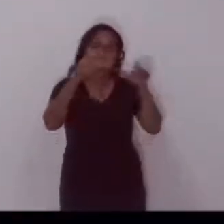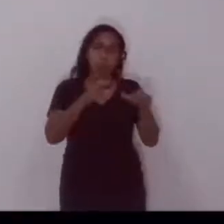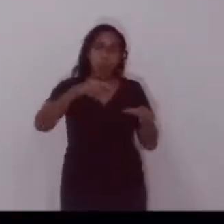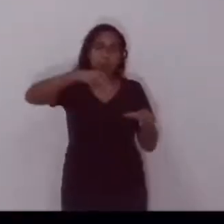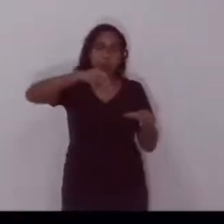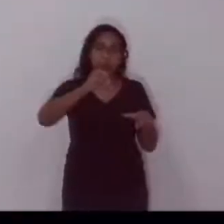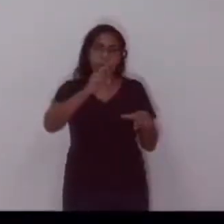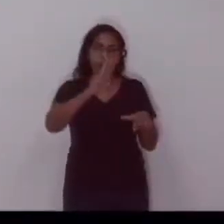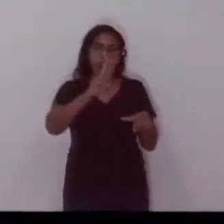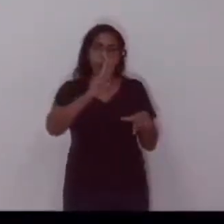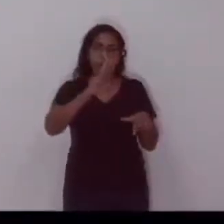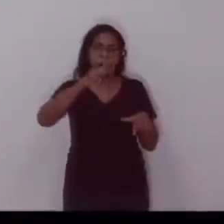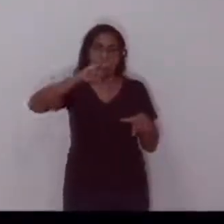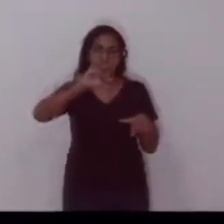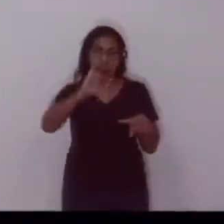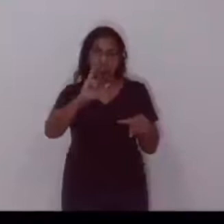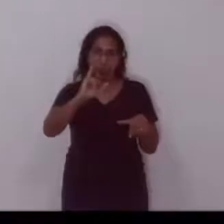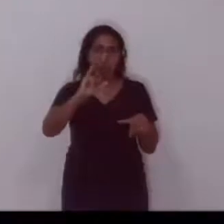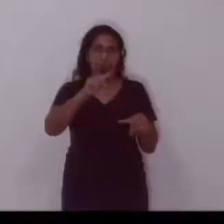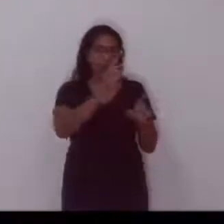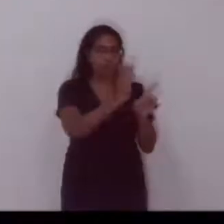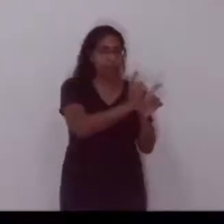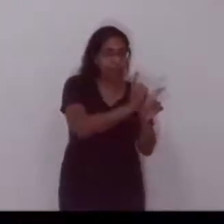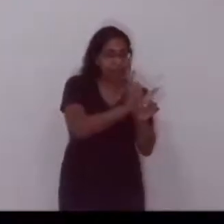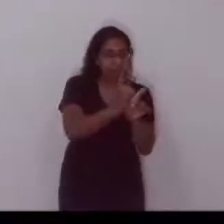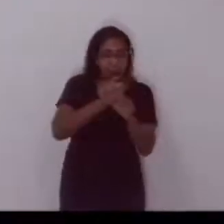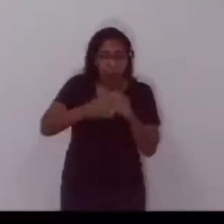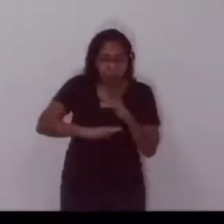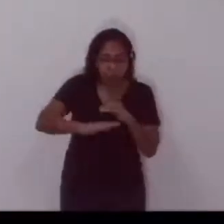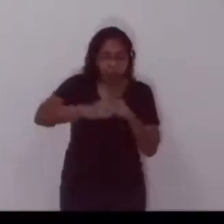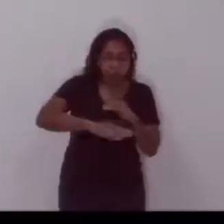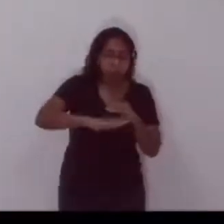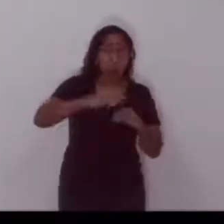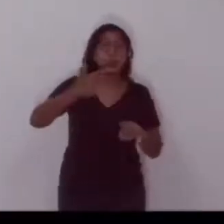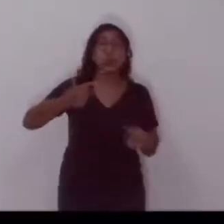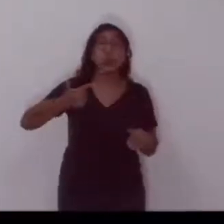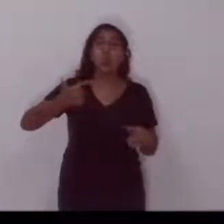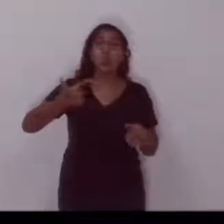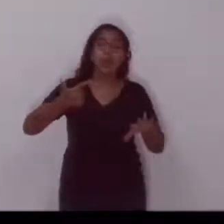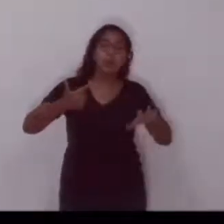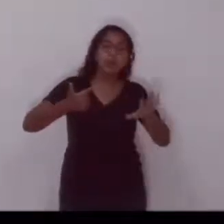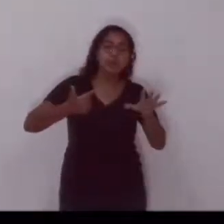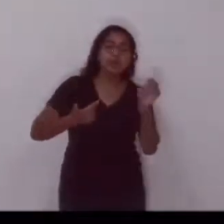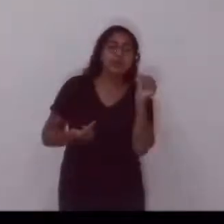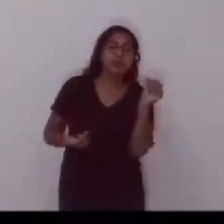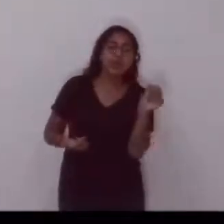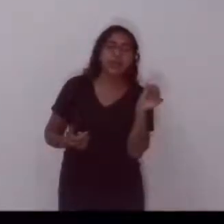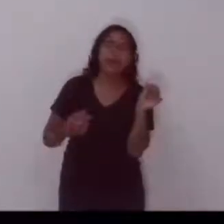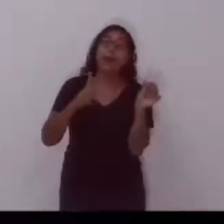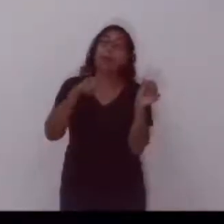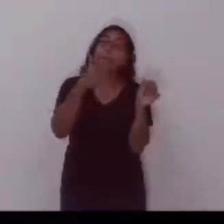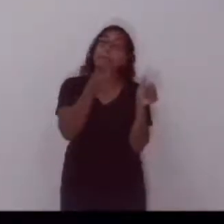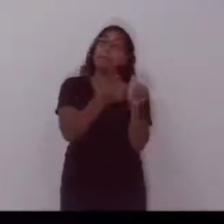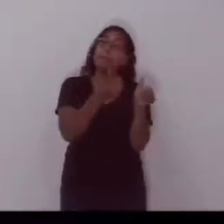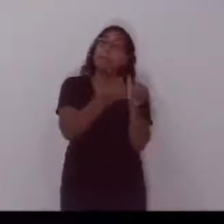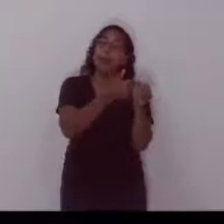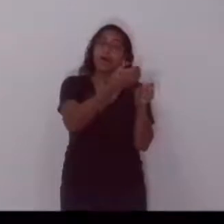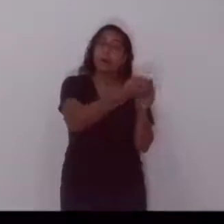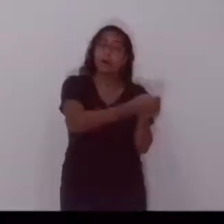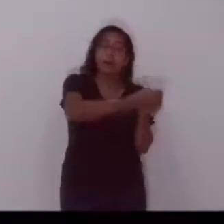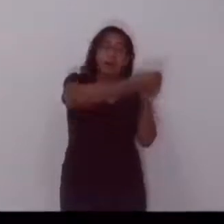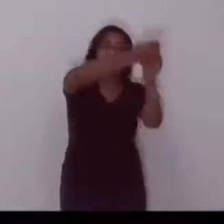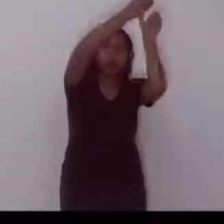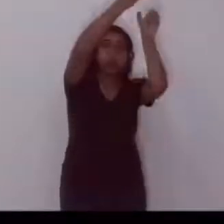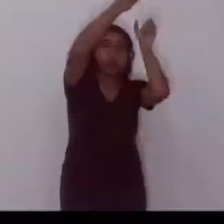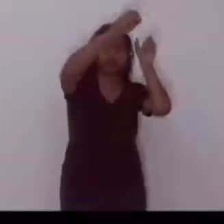dos 12 buracos lá que a gente identificou, pelo menos 6 deles estão próximos a poste, que também não tem iluminação.